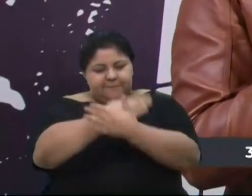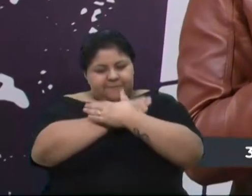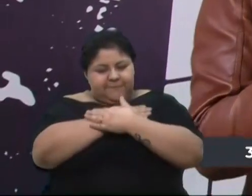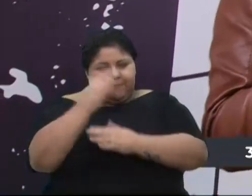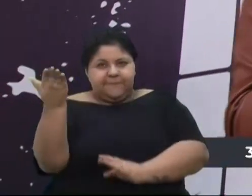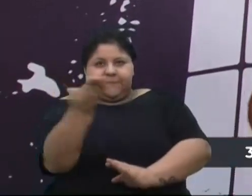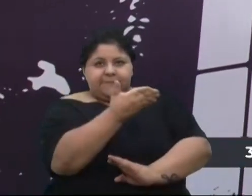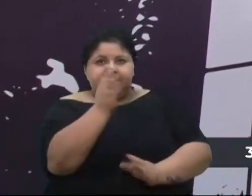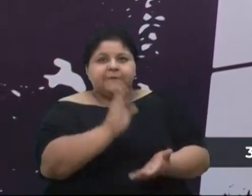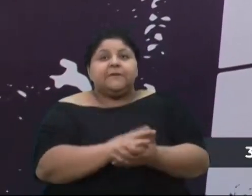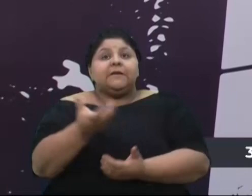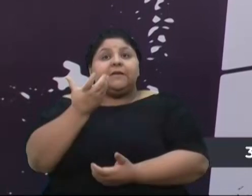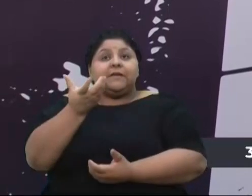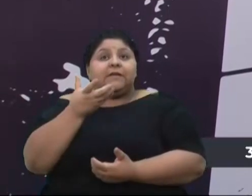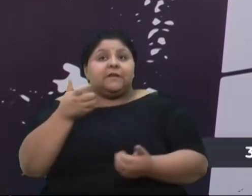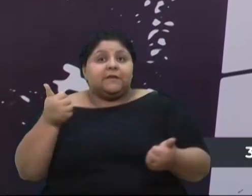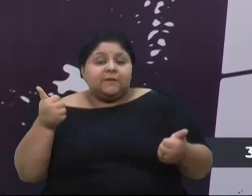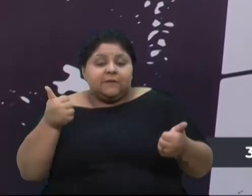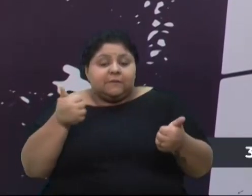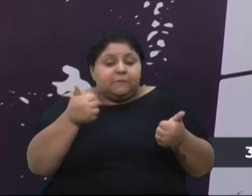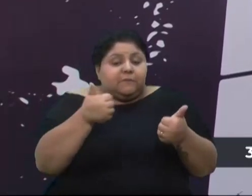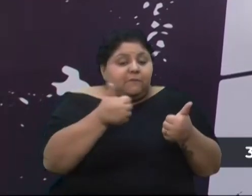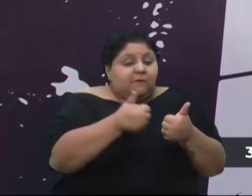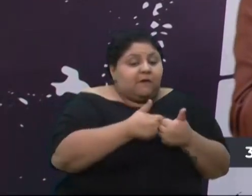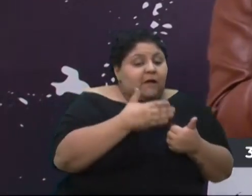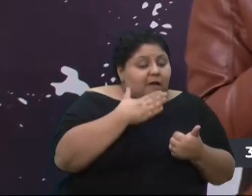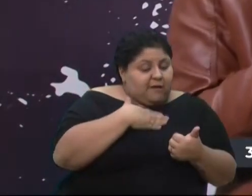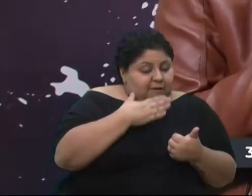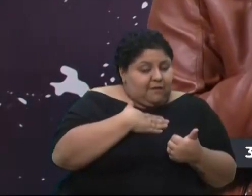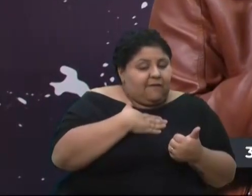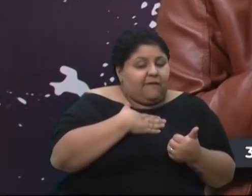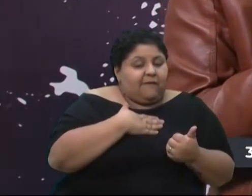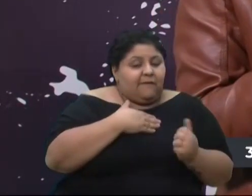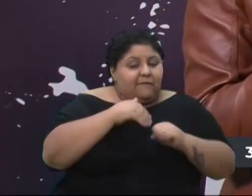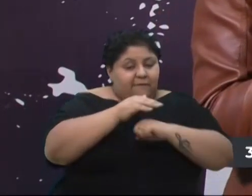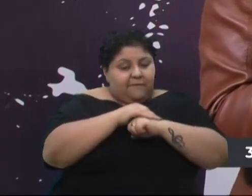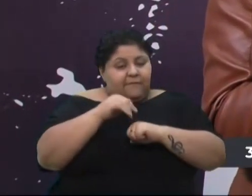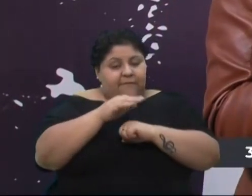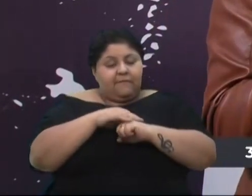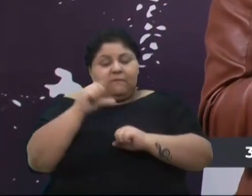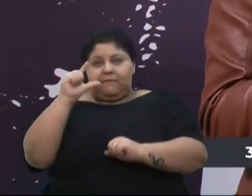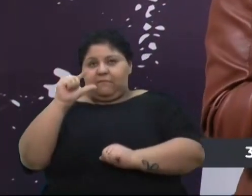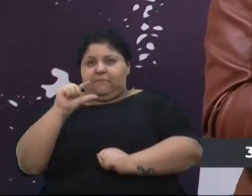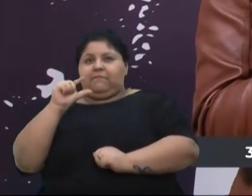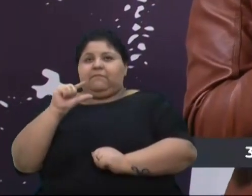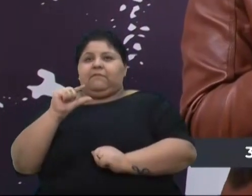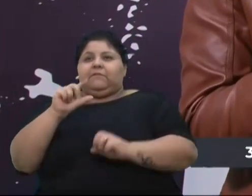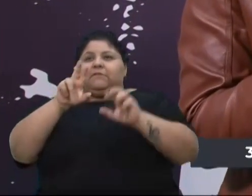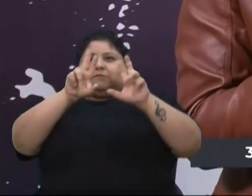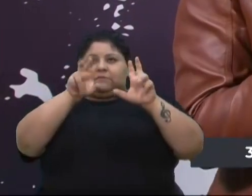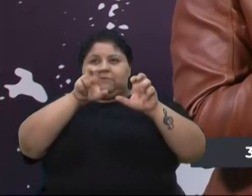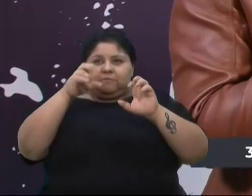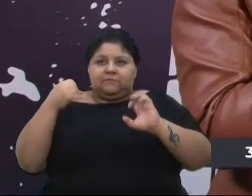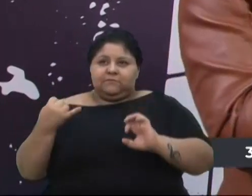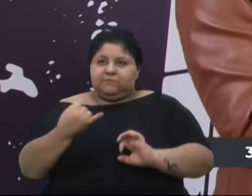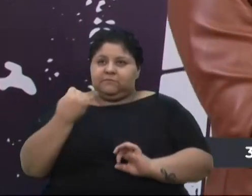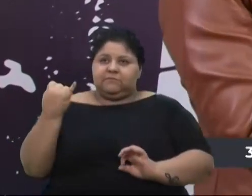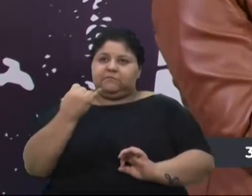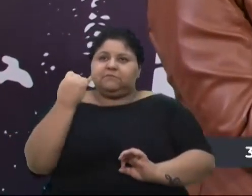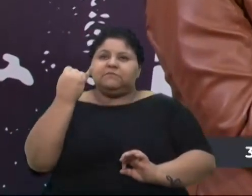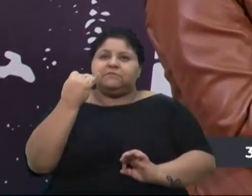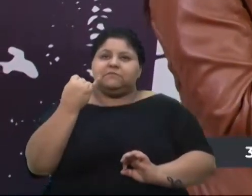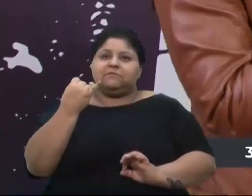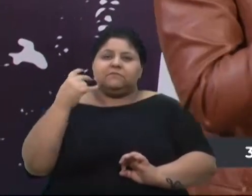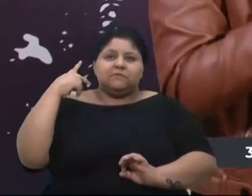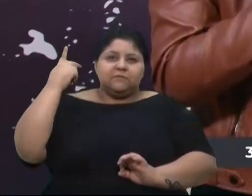Obrigada. Quem já está se aproximando também aqui de mim para a gente conversar um pouco sobre um tema muito importante que foi abordado